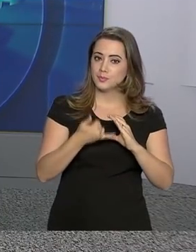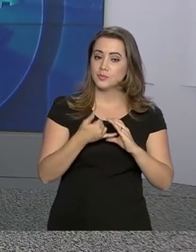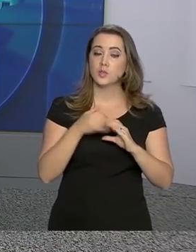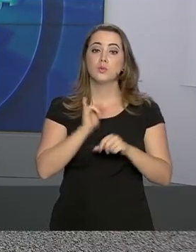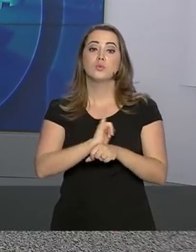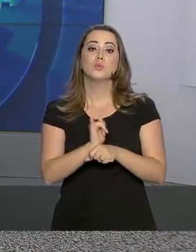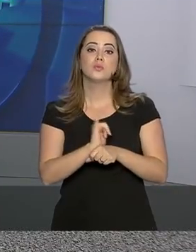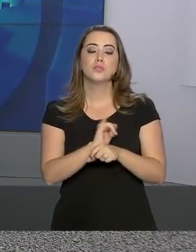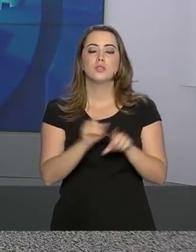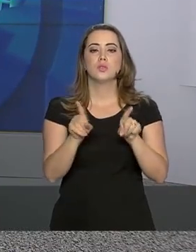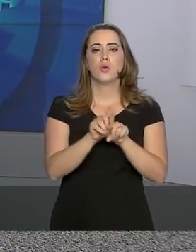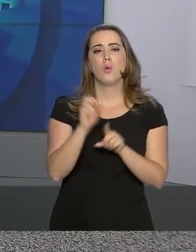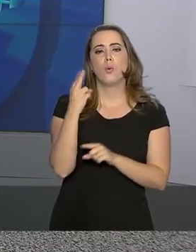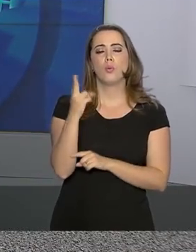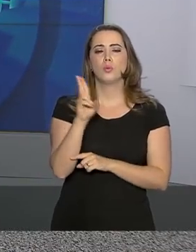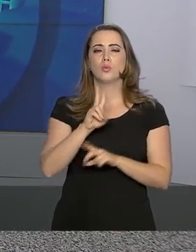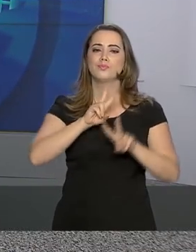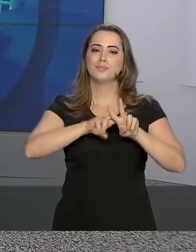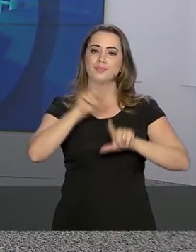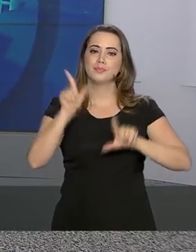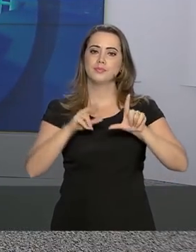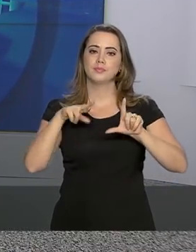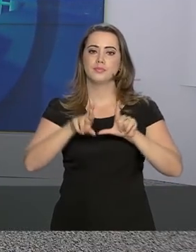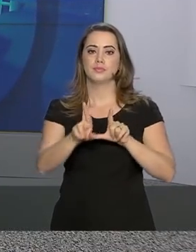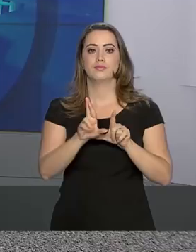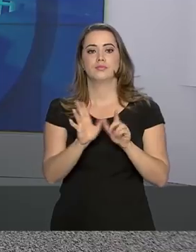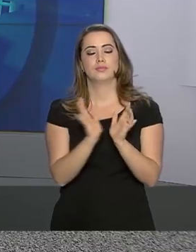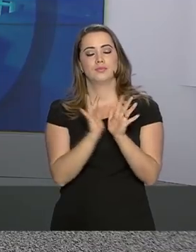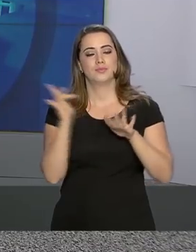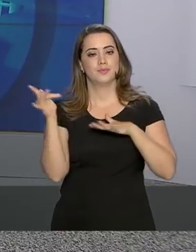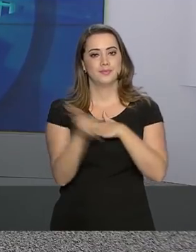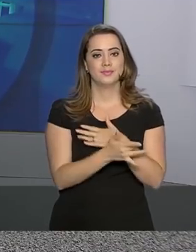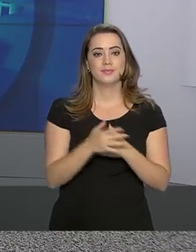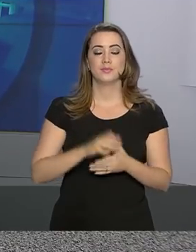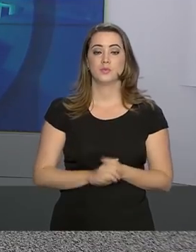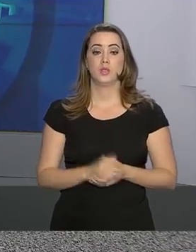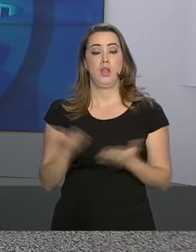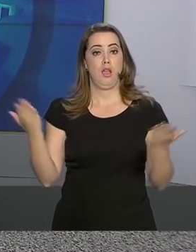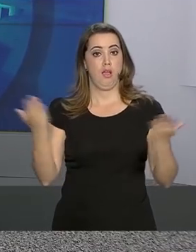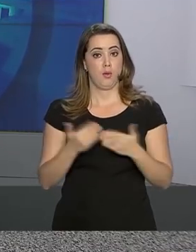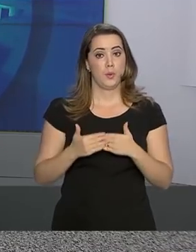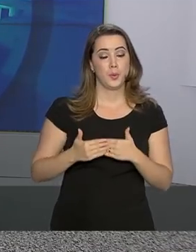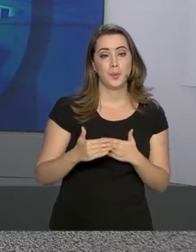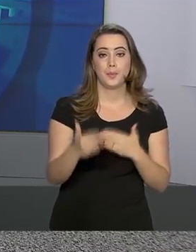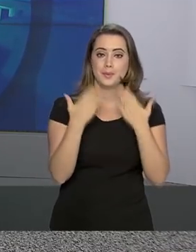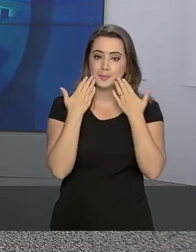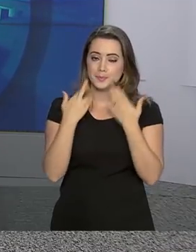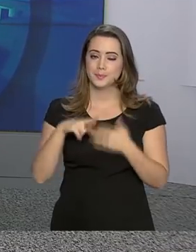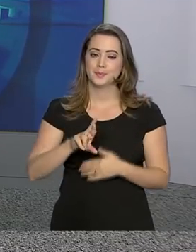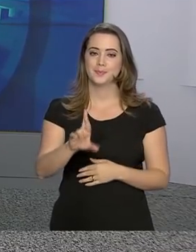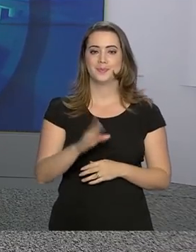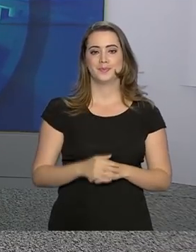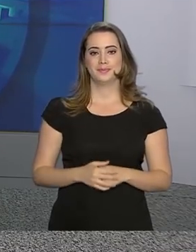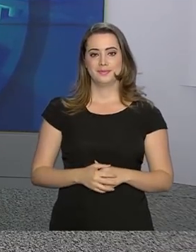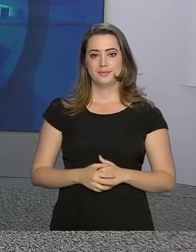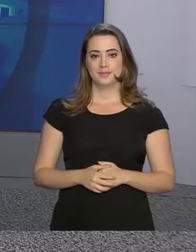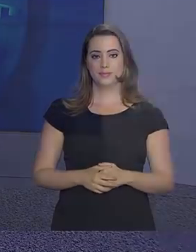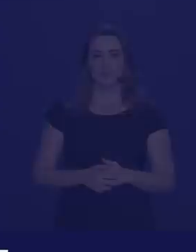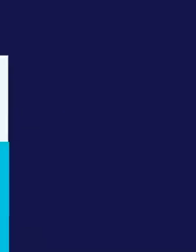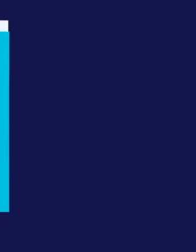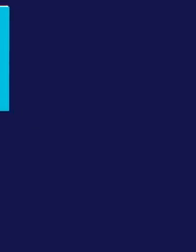-Papo ao vivo no YouTube ou usar a hashtag TVNBR nas redes sociais. O Repórter NBR começa agora.